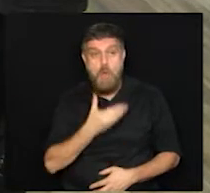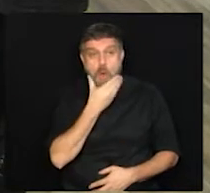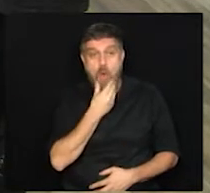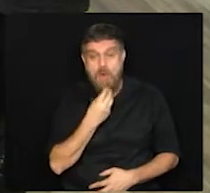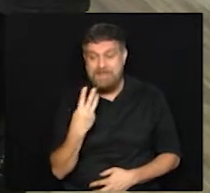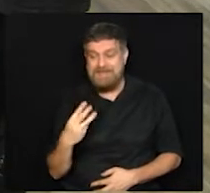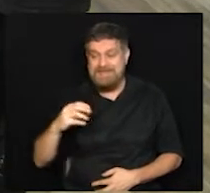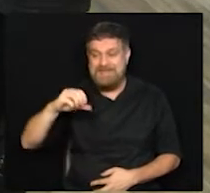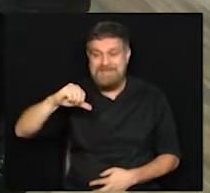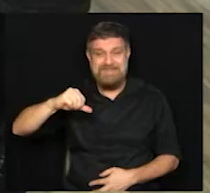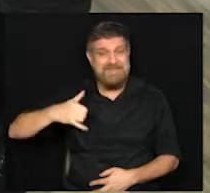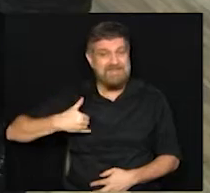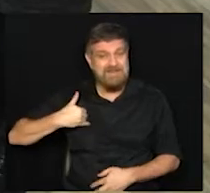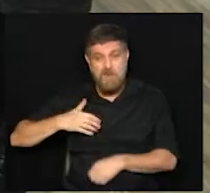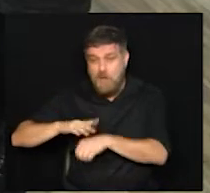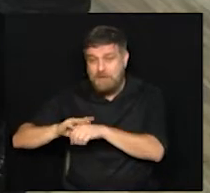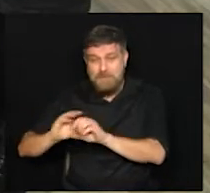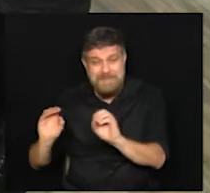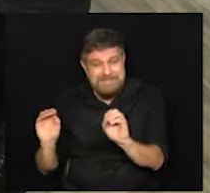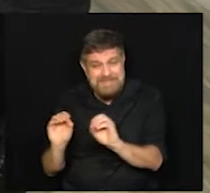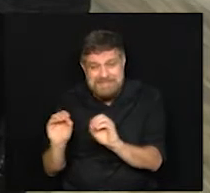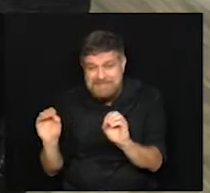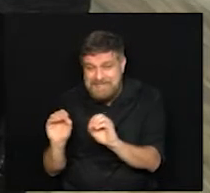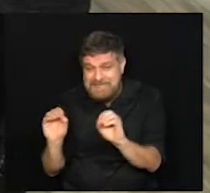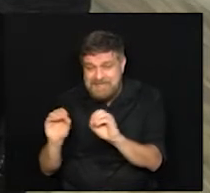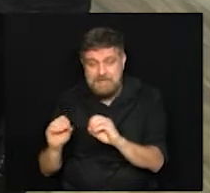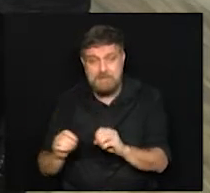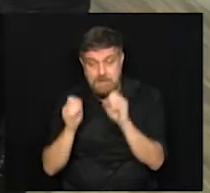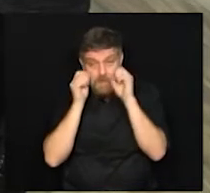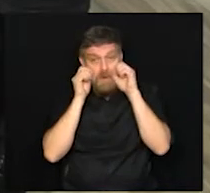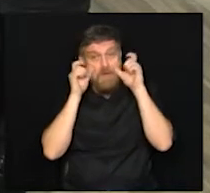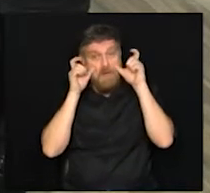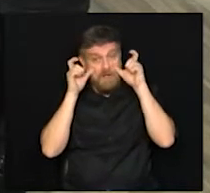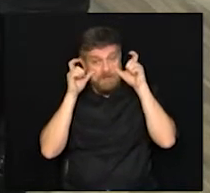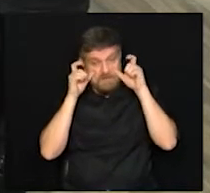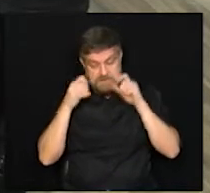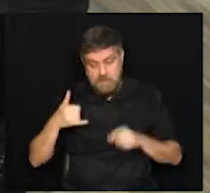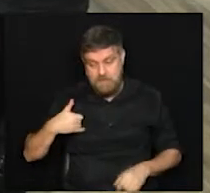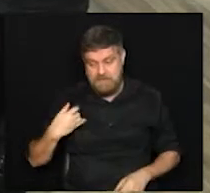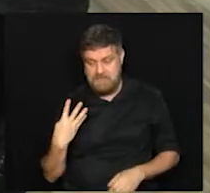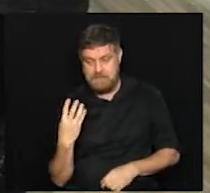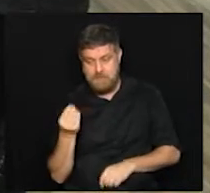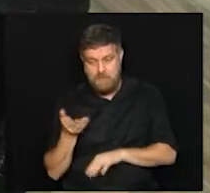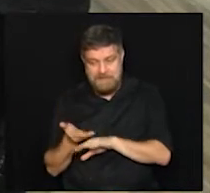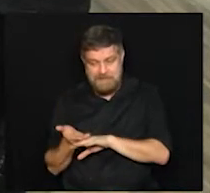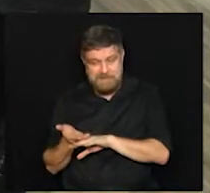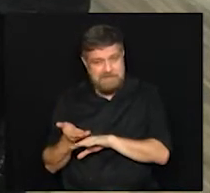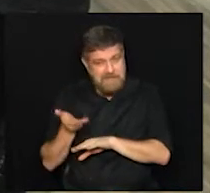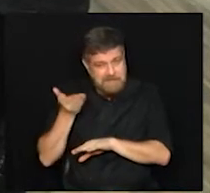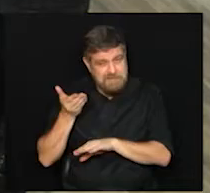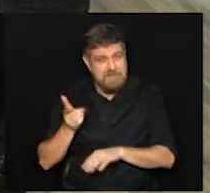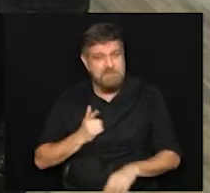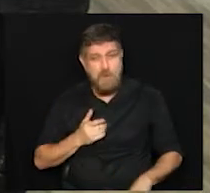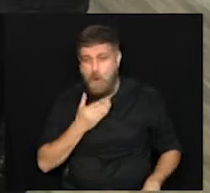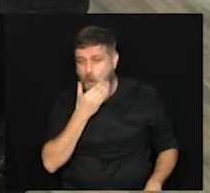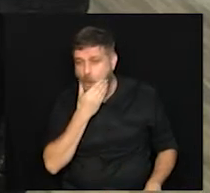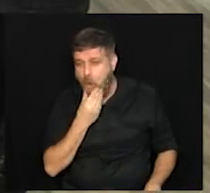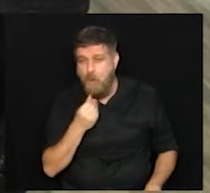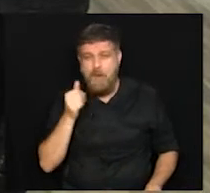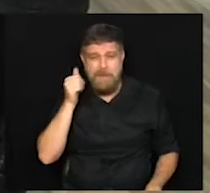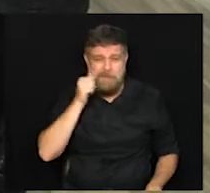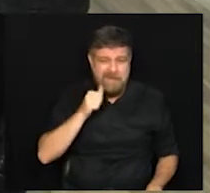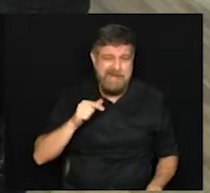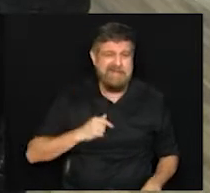que não tinha comorbidades. Então, a gente chama a atenção aqui, faixa dos 40 anos, uma mulher de 40, homem de 44,